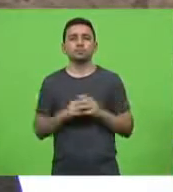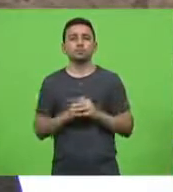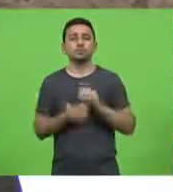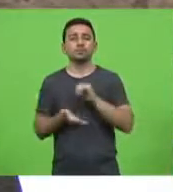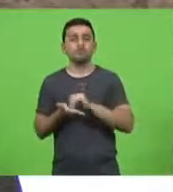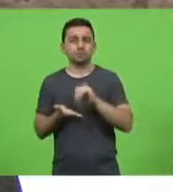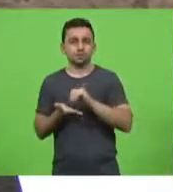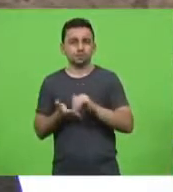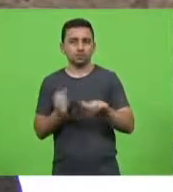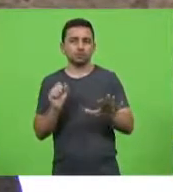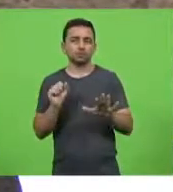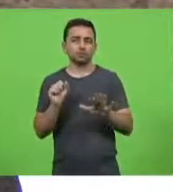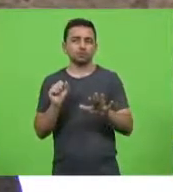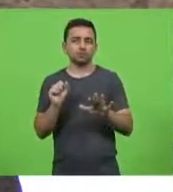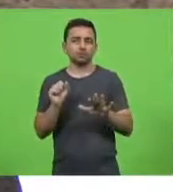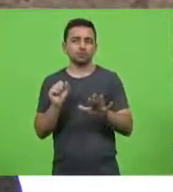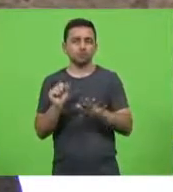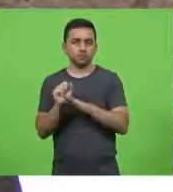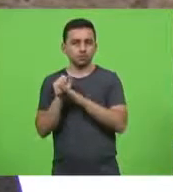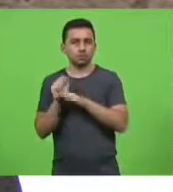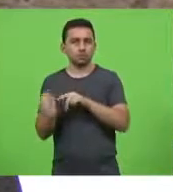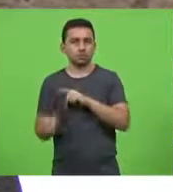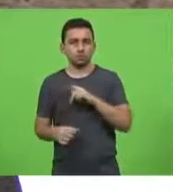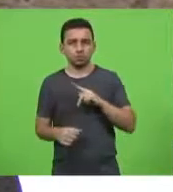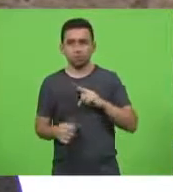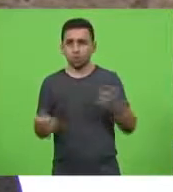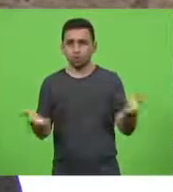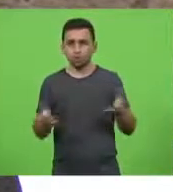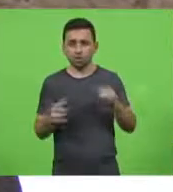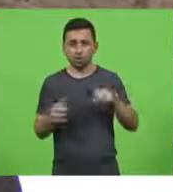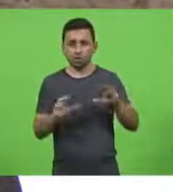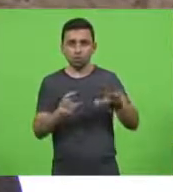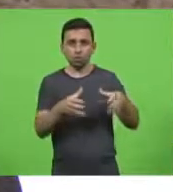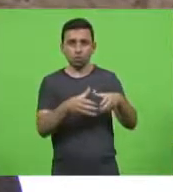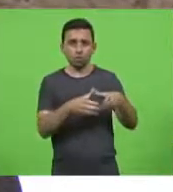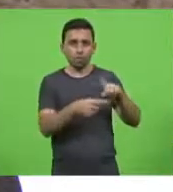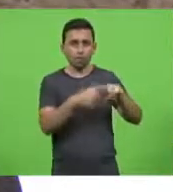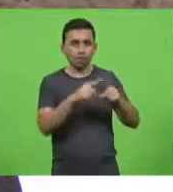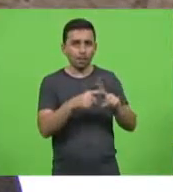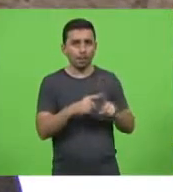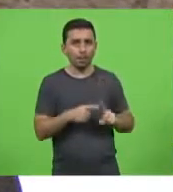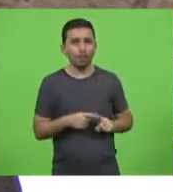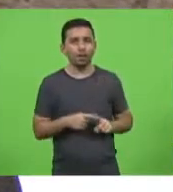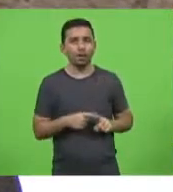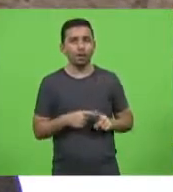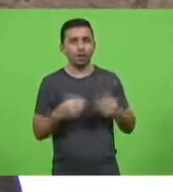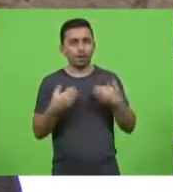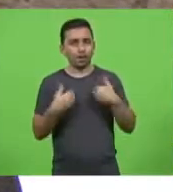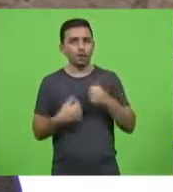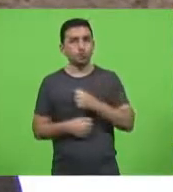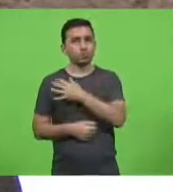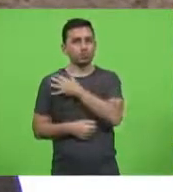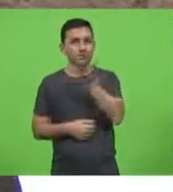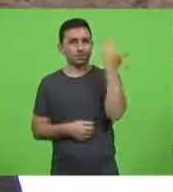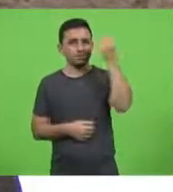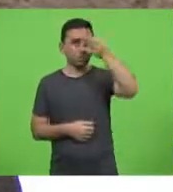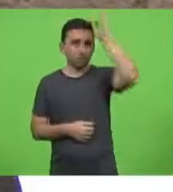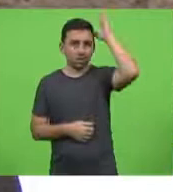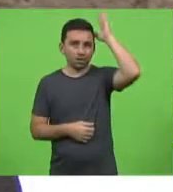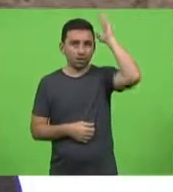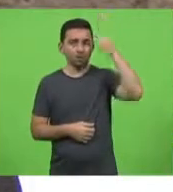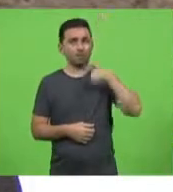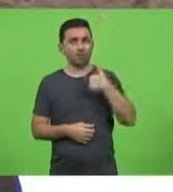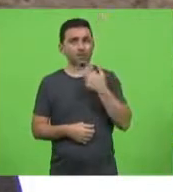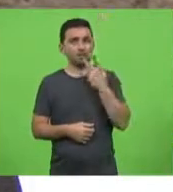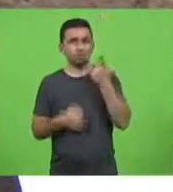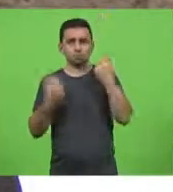secretário de Segurança Pública, como era uma vez. Hoje é um colegiado que se conversa entre eles. Eu, como comandante-geral do Bombeiro, eu disse, eu não precisei